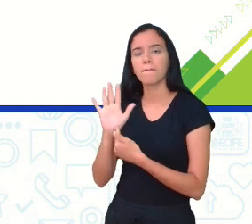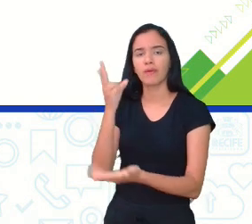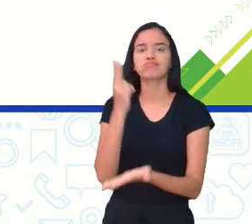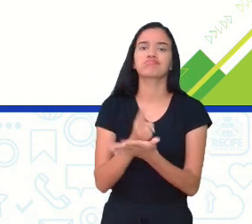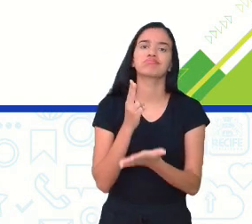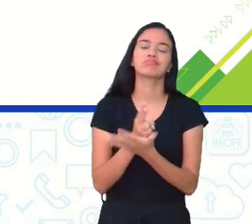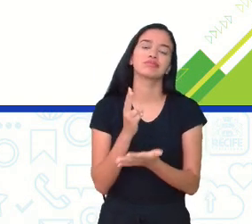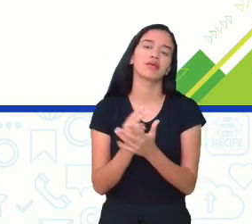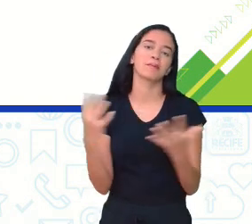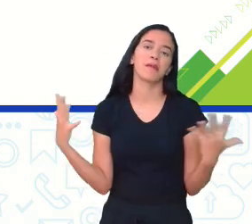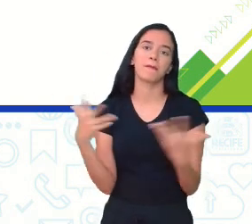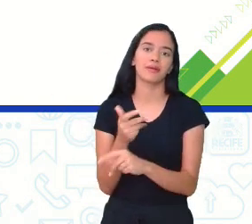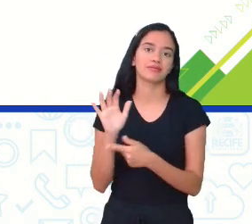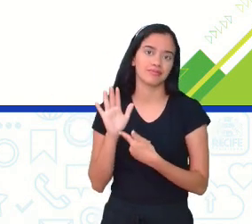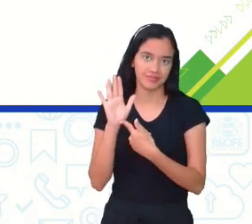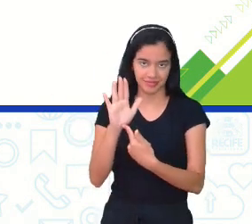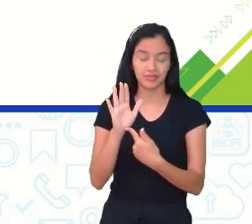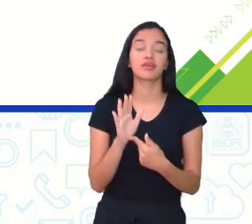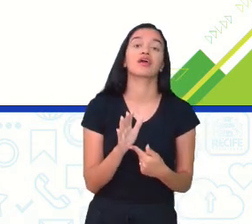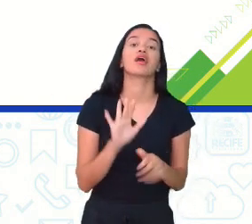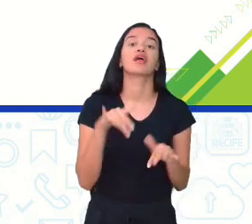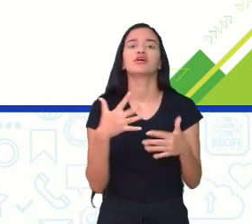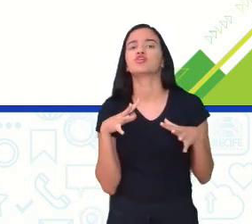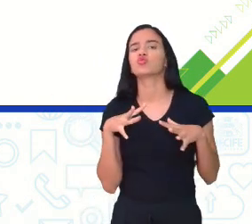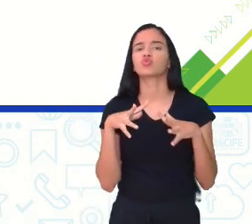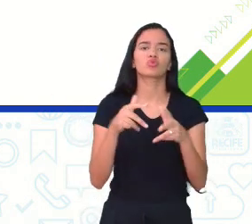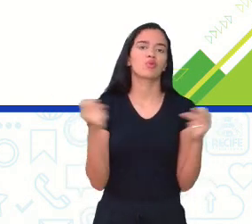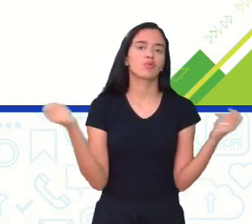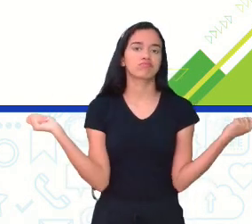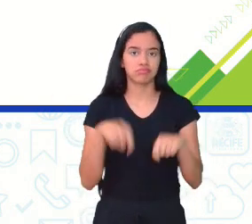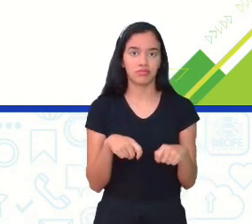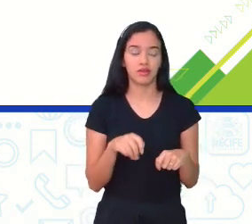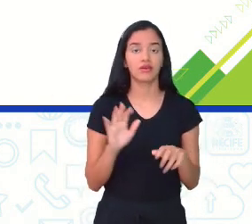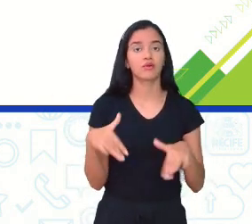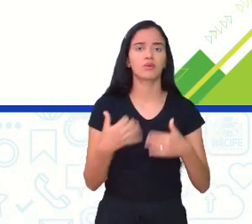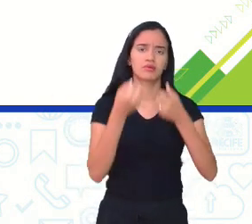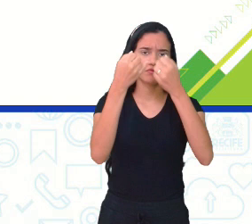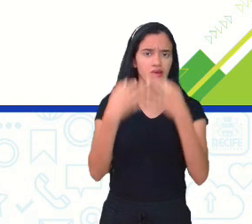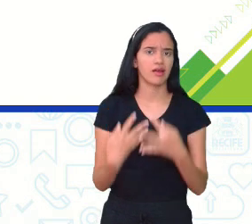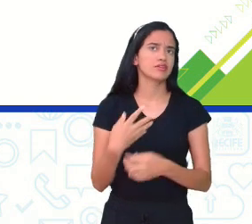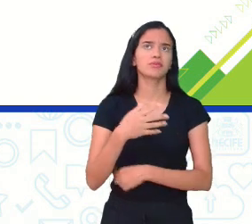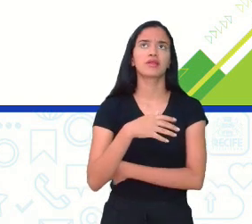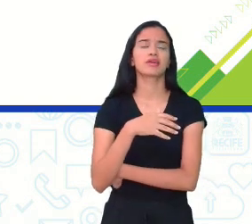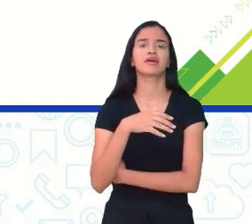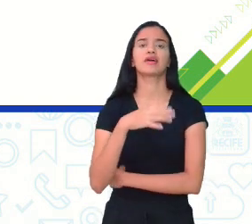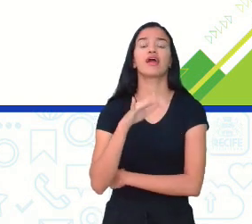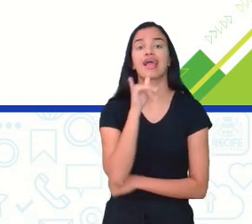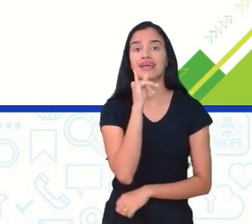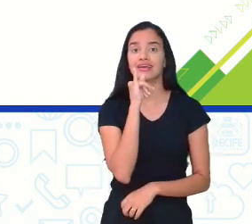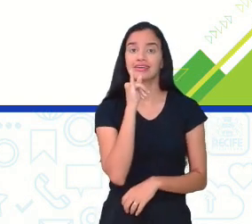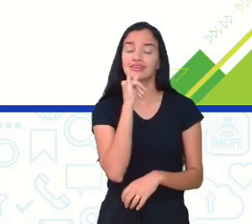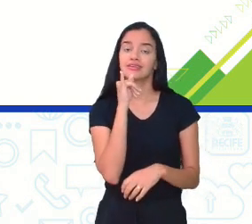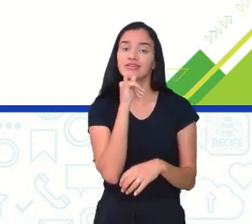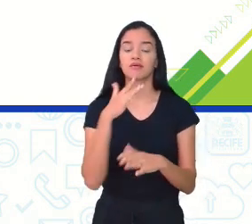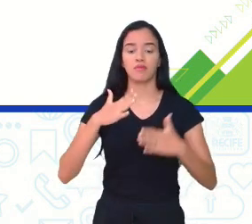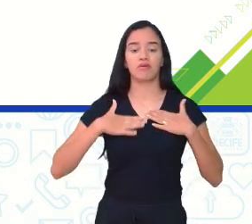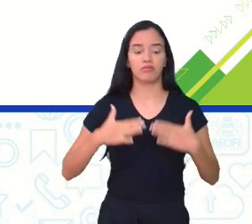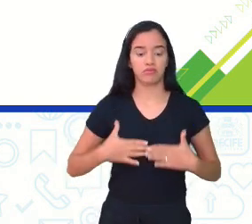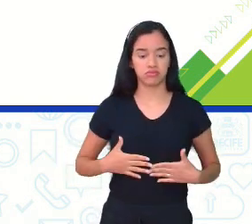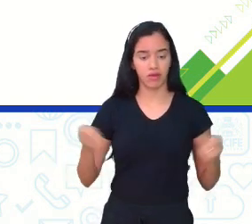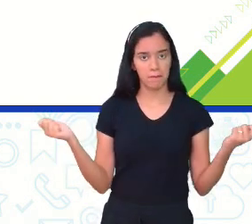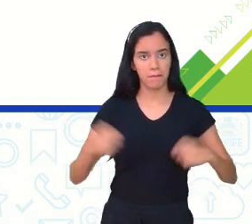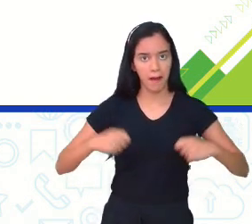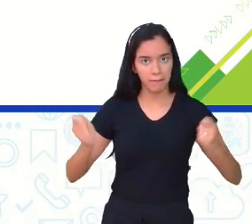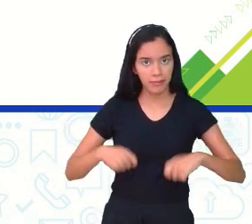Maravilhosos para vocês. Então, tudo isso é o que a gente é capaz. Quando a gente fala em relação à capacidade física,